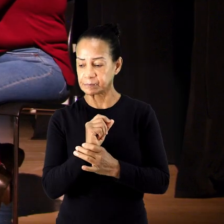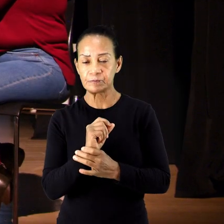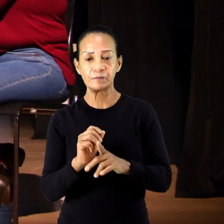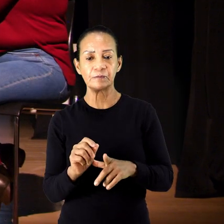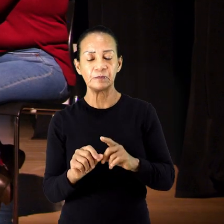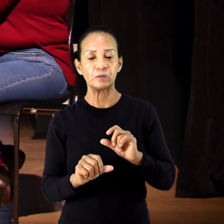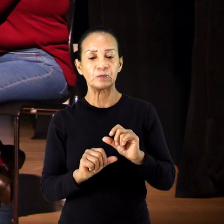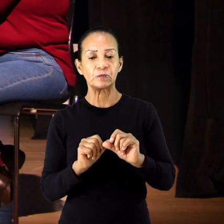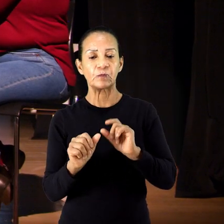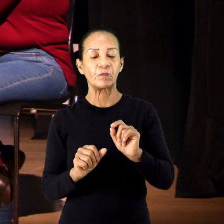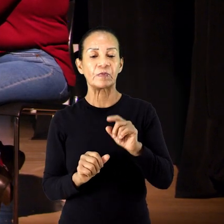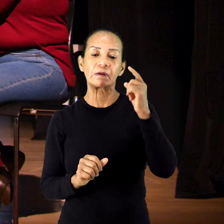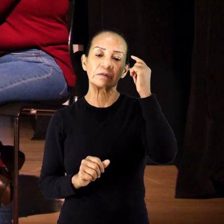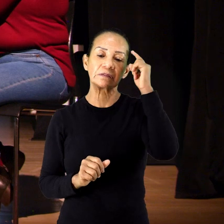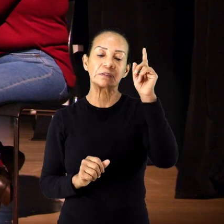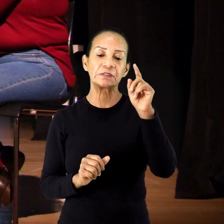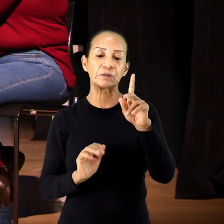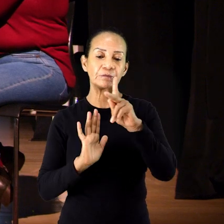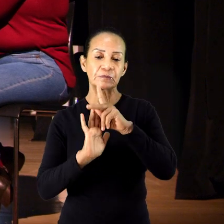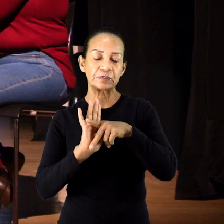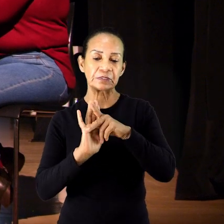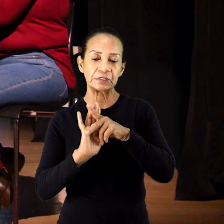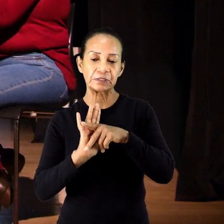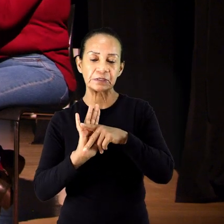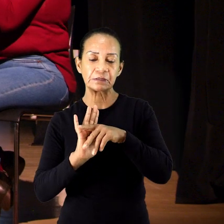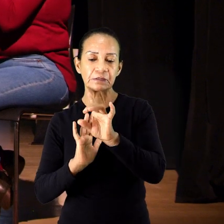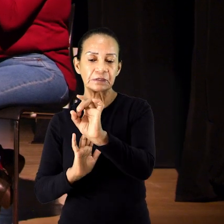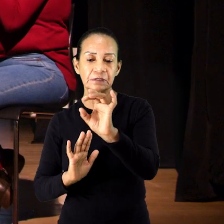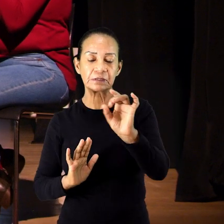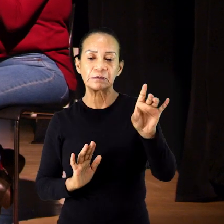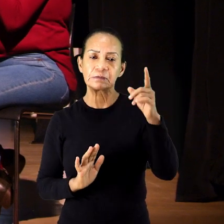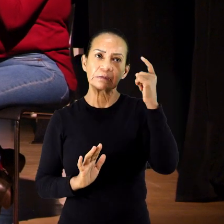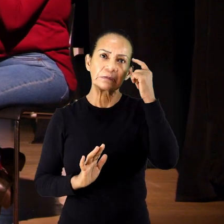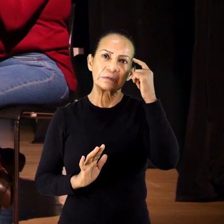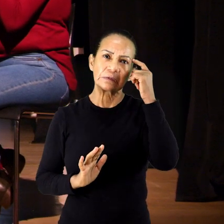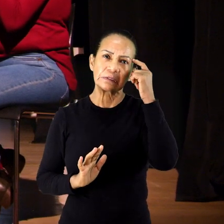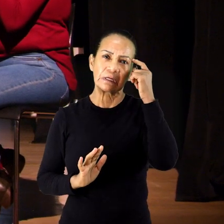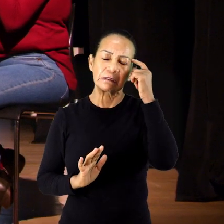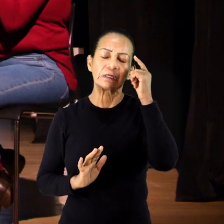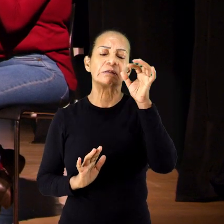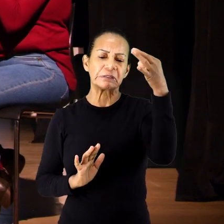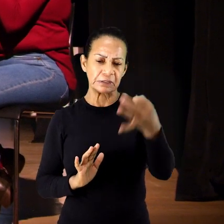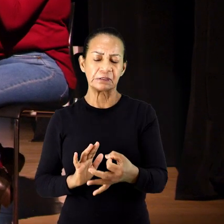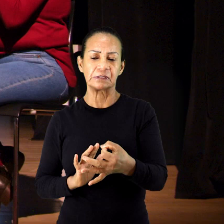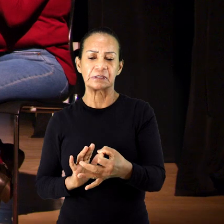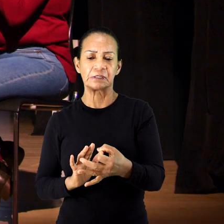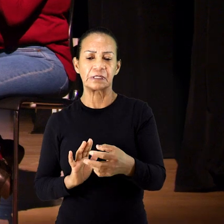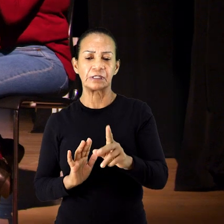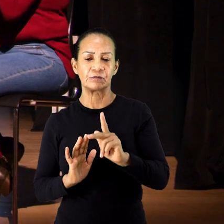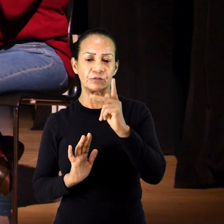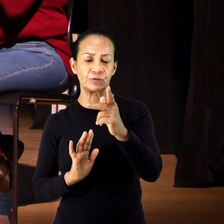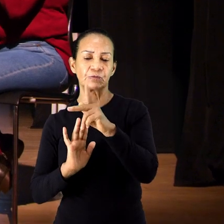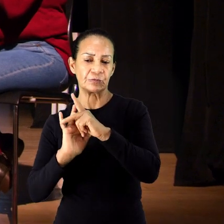mais seguro aqui é a gente tornar mesmo a ideia um projeto. E cada uma das ideias de vocês, com certeza, viraria um